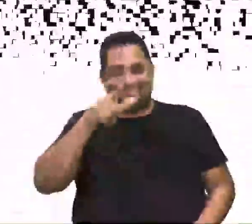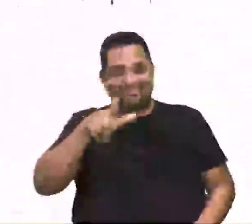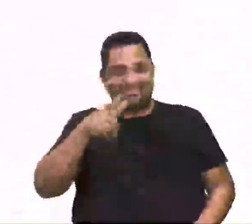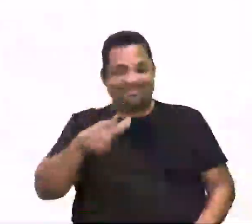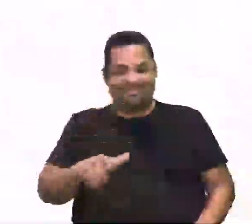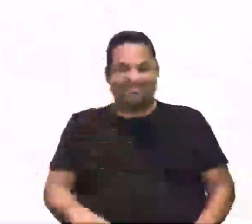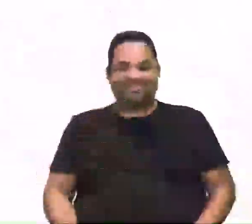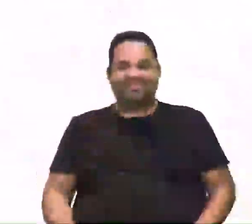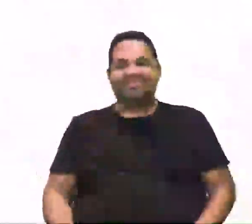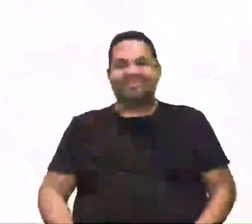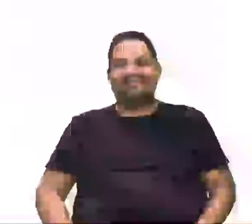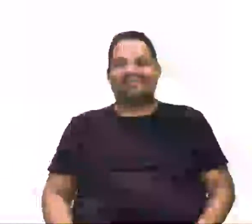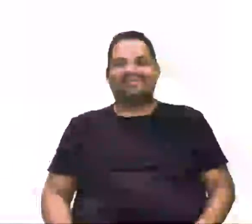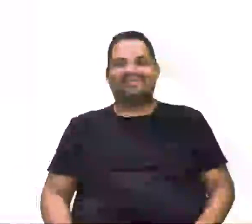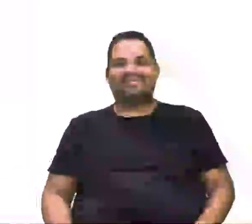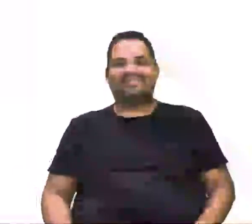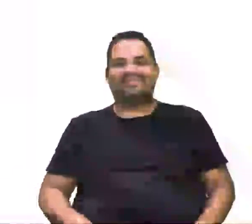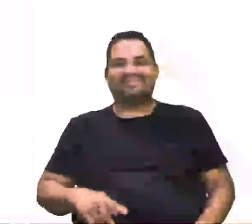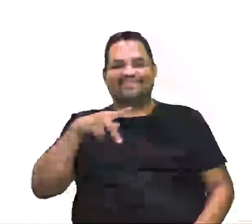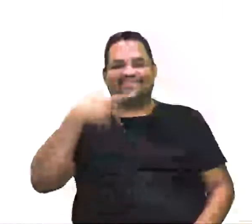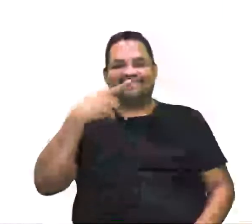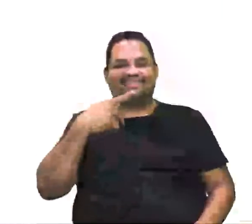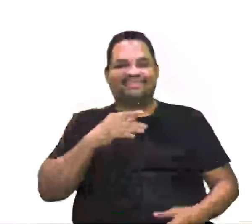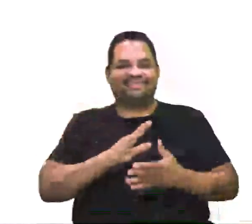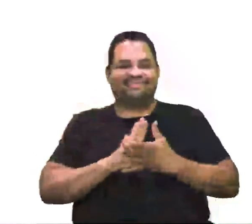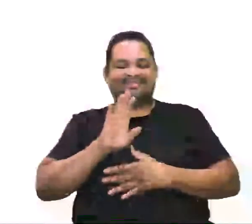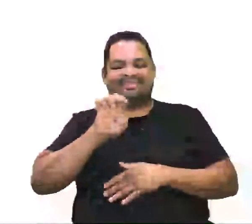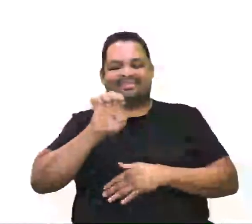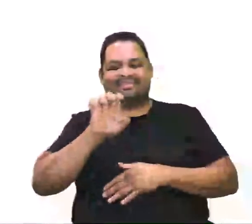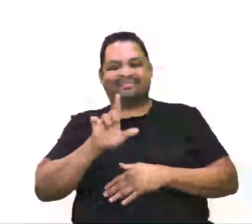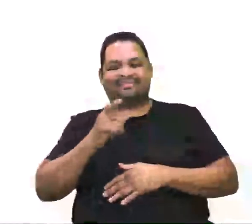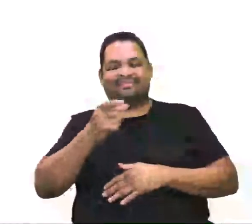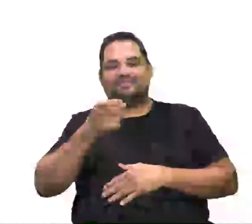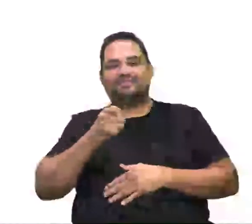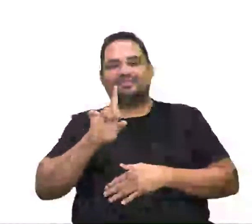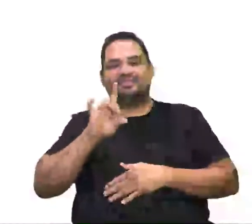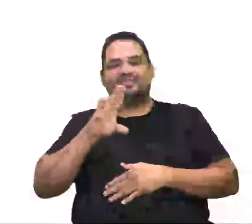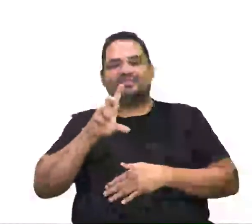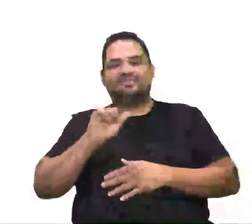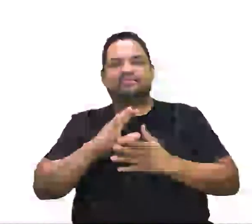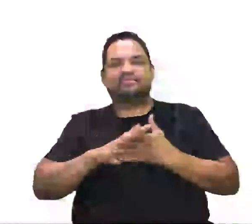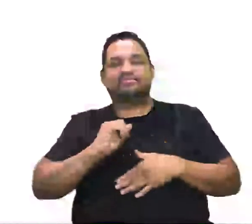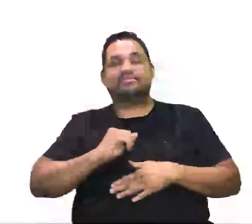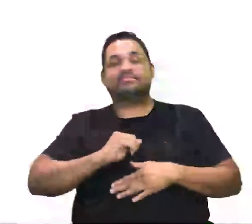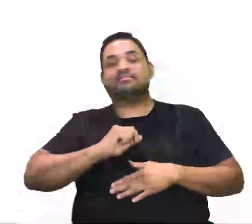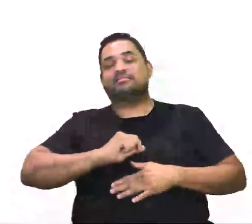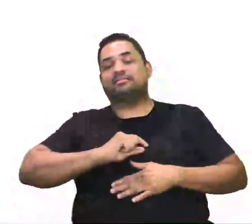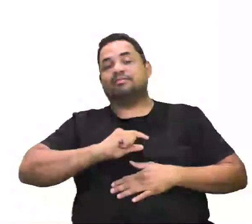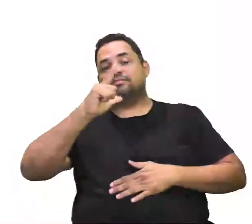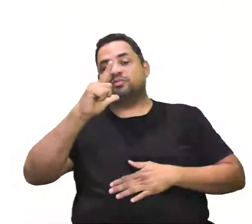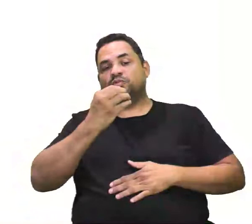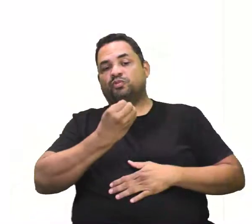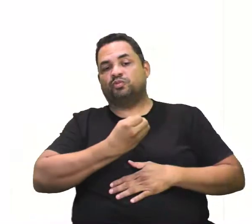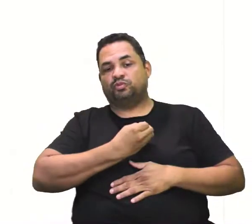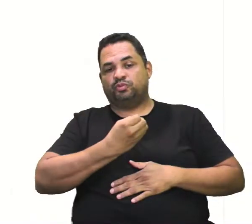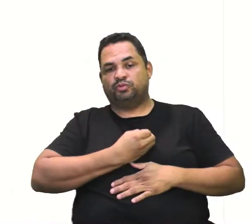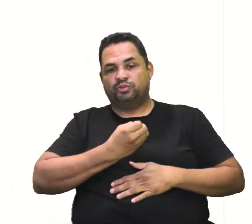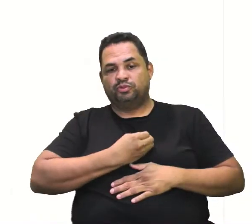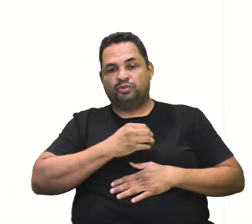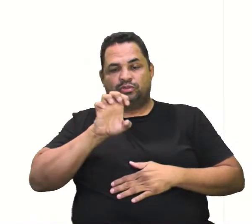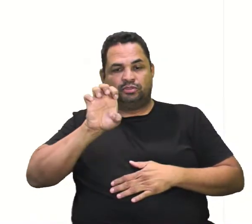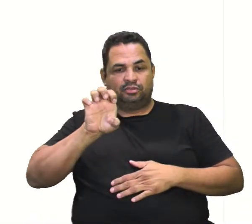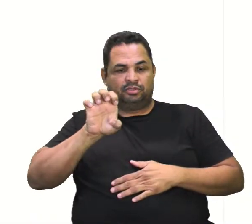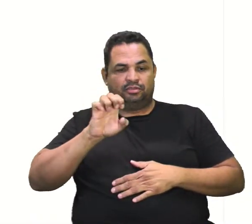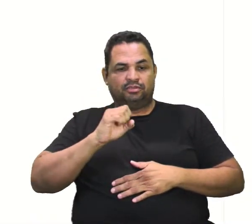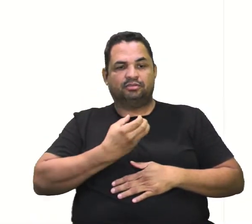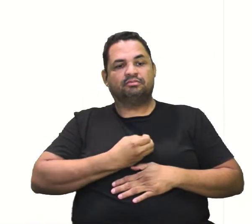repete. Vamos lá, então. Falando de excentricidade, olha que interessante. Quanto maior o valor de E,